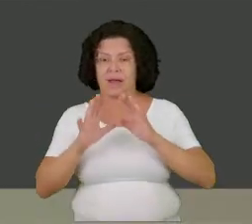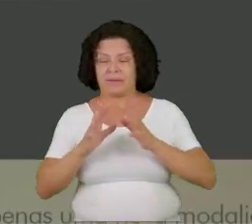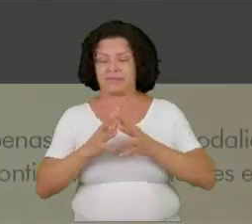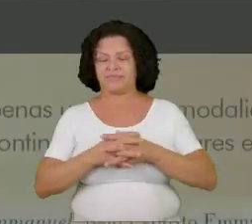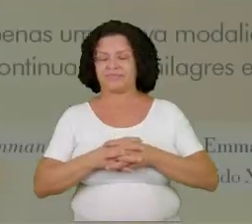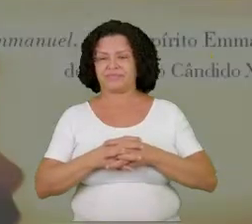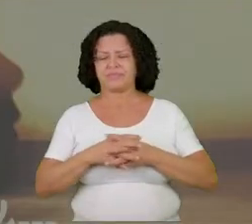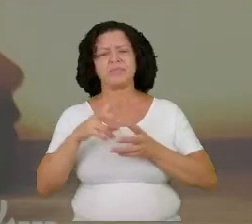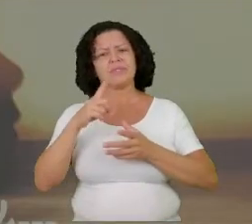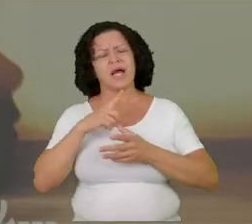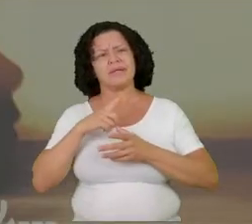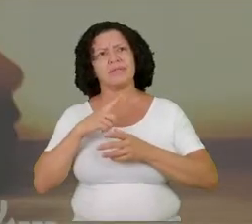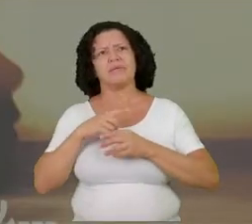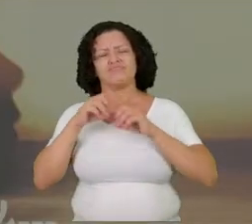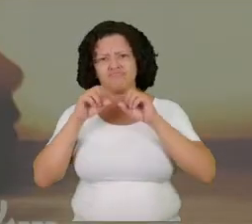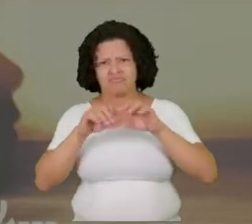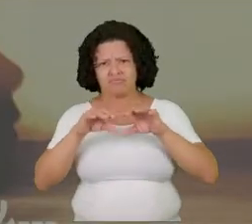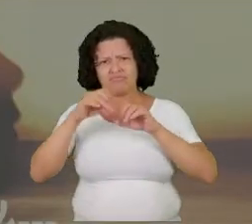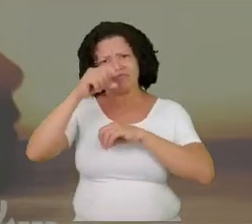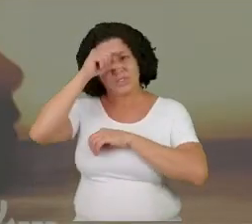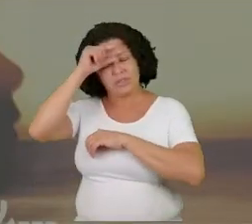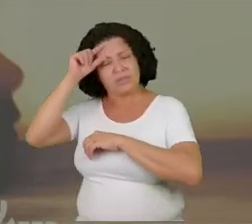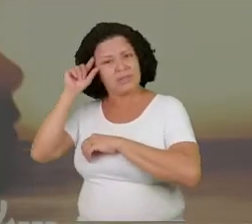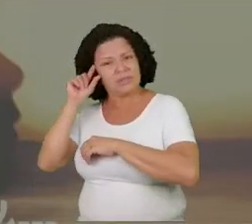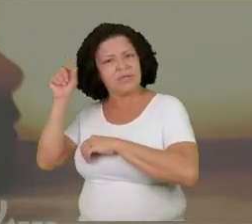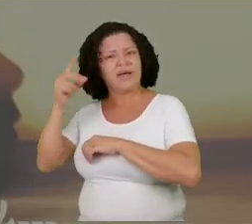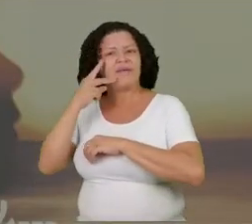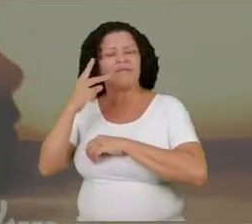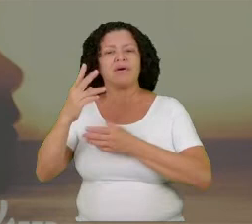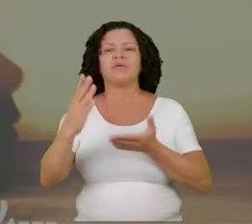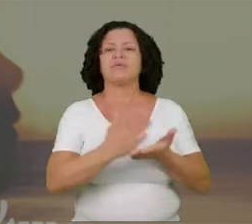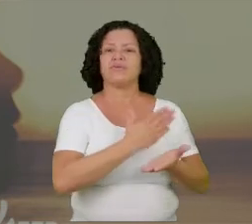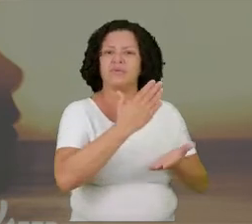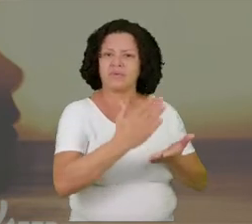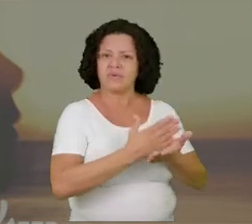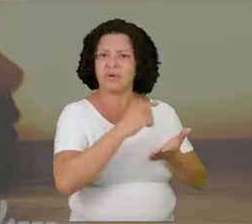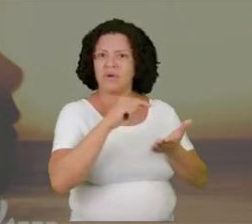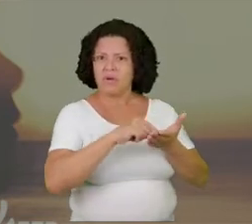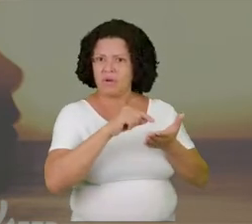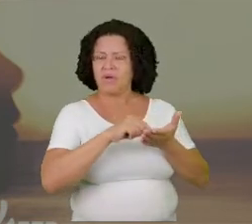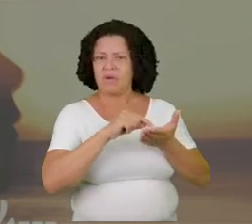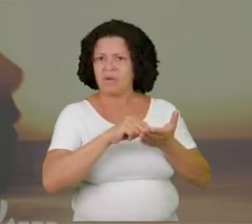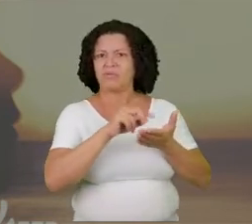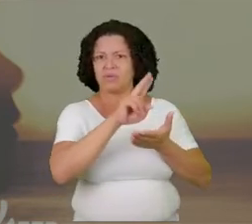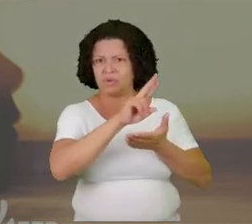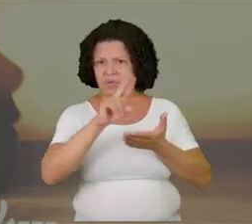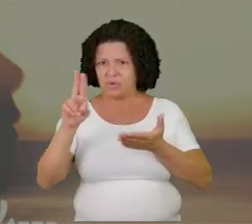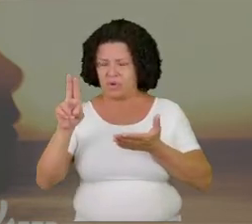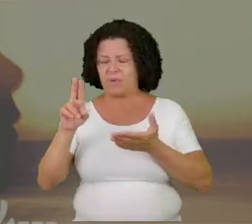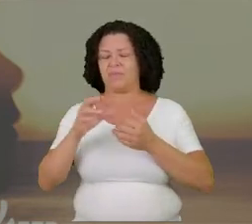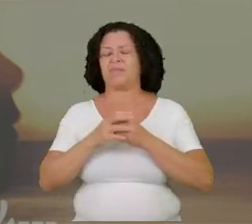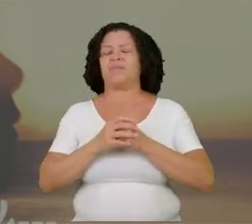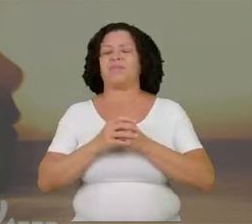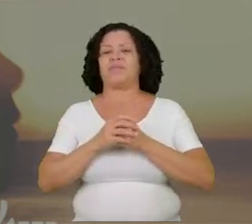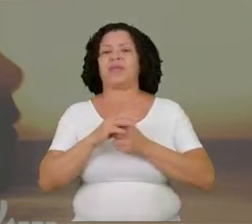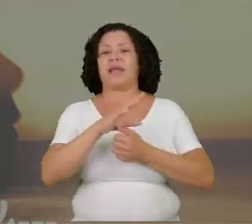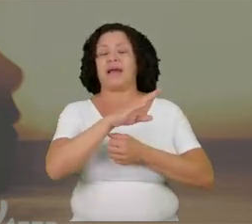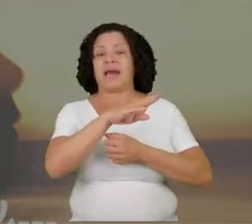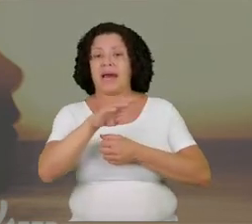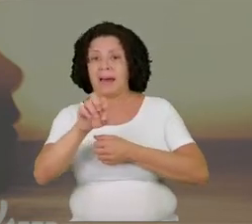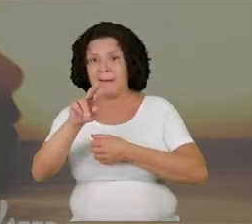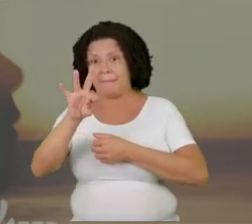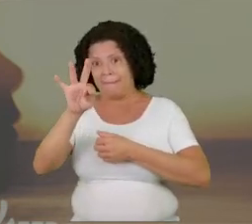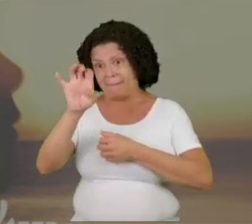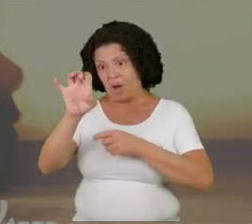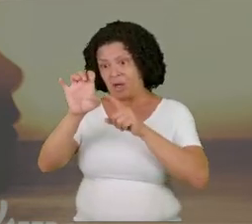Trazendo um ensinamento de Emmanuel, no livro com o mesmo nome, ele diz: a